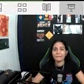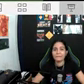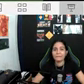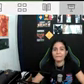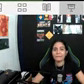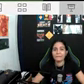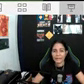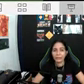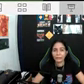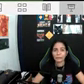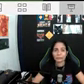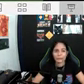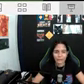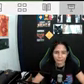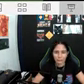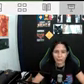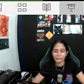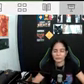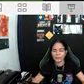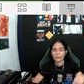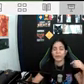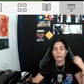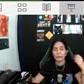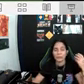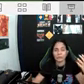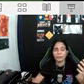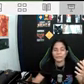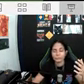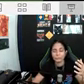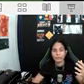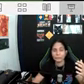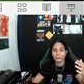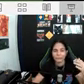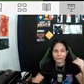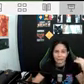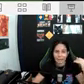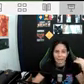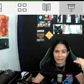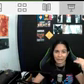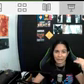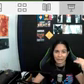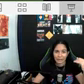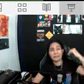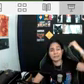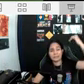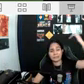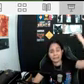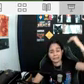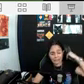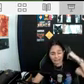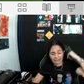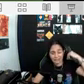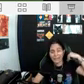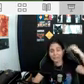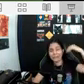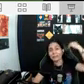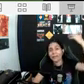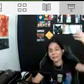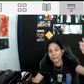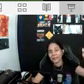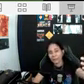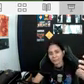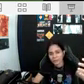dieta vai influenciar na altura delas, ou seja, eu quero desenvolver uma dieta para que essas crianças